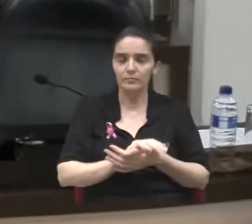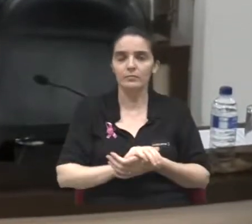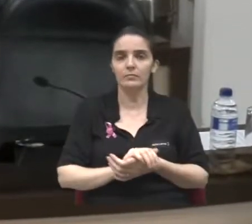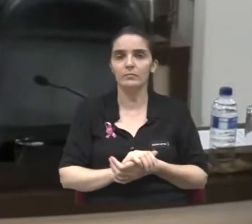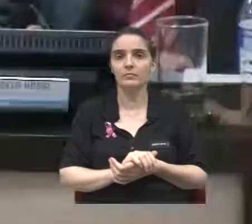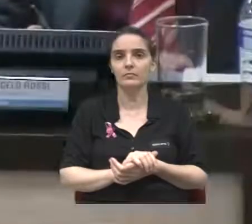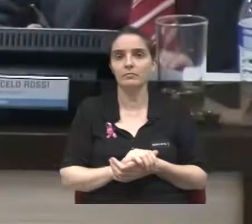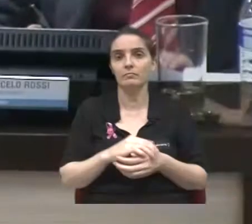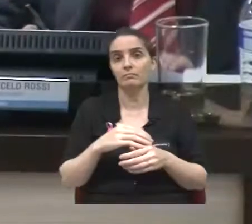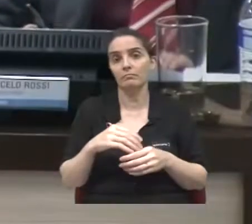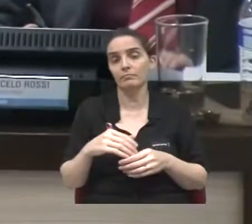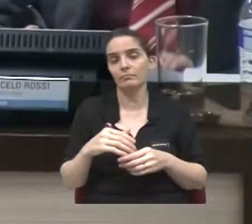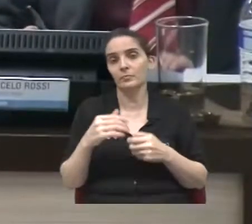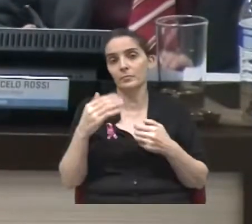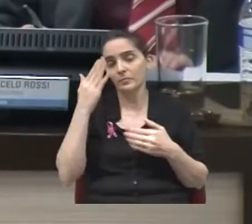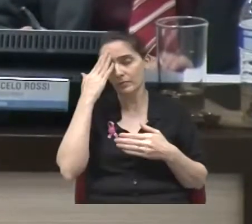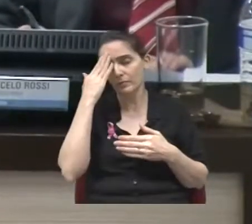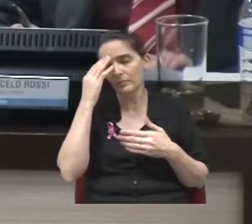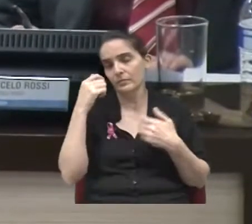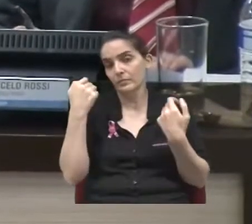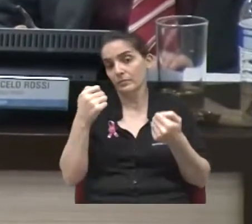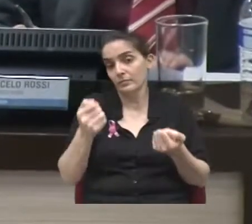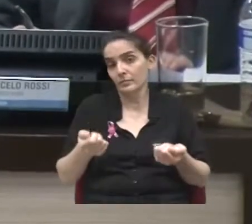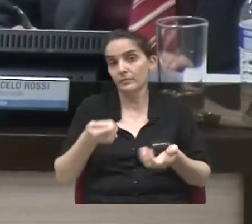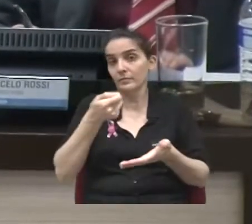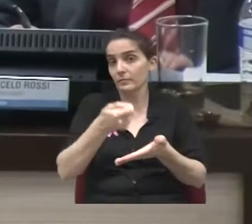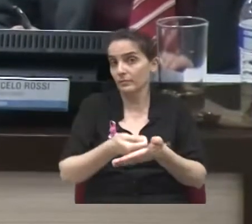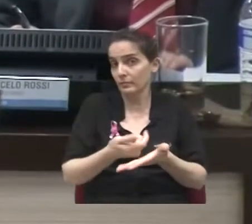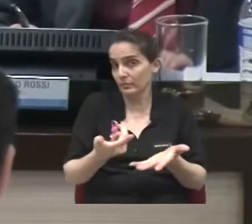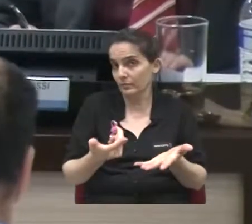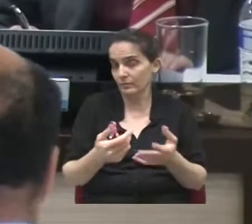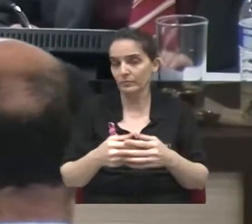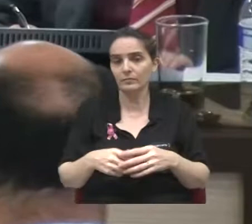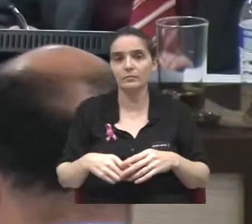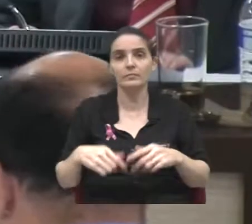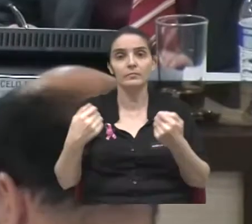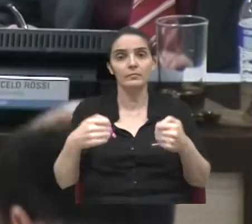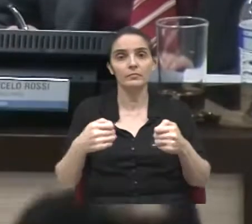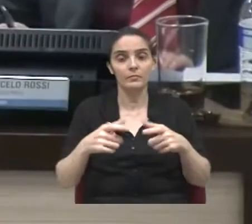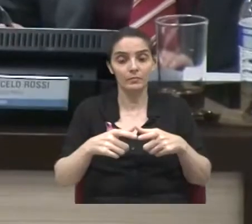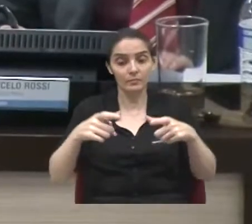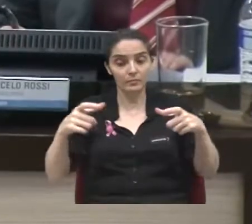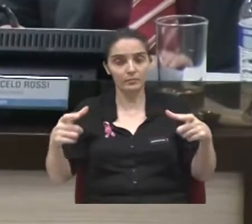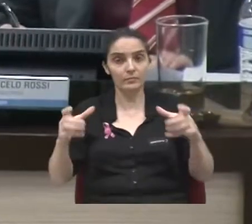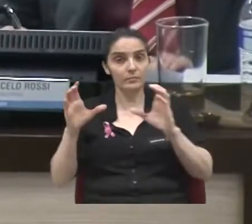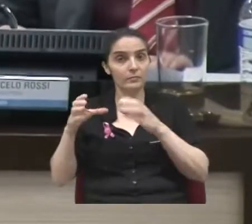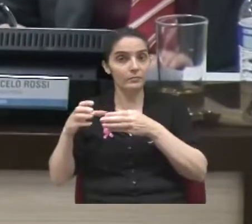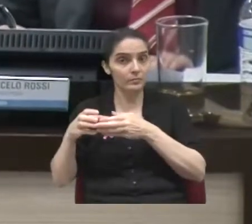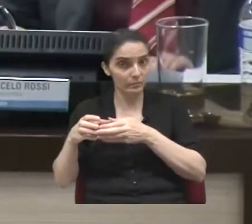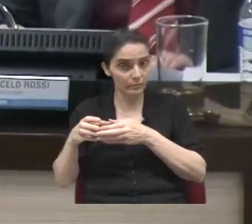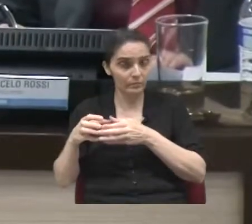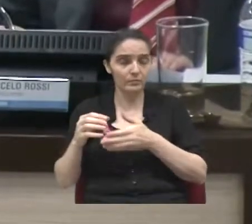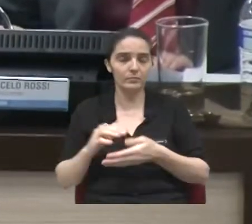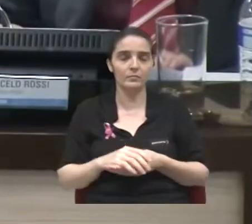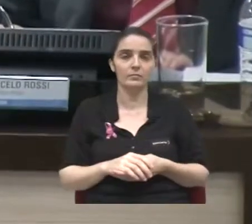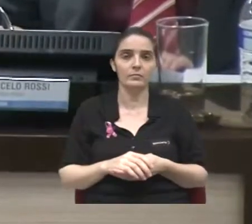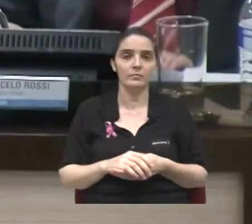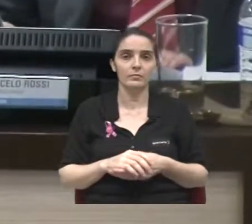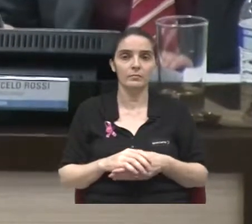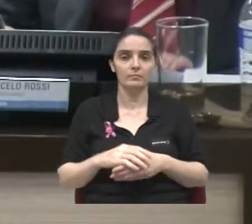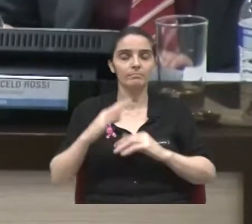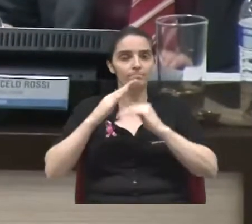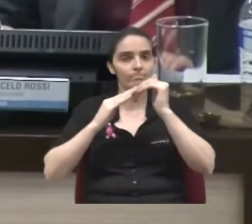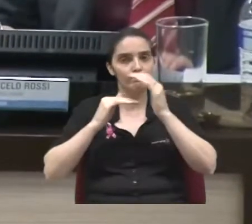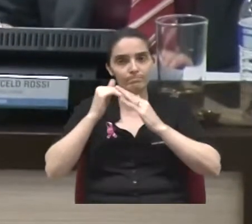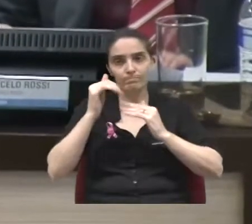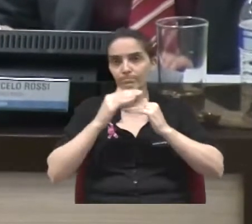Né? Estamos tentando aumentar, porque aumentar as equipes, e tem a questão também do profissional, tanto não só